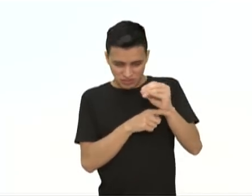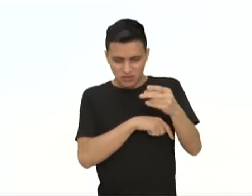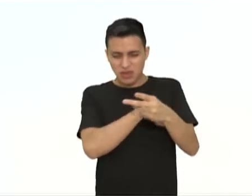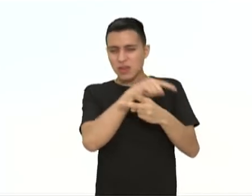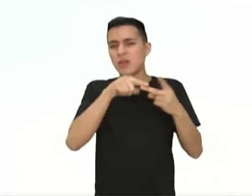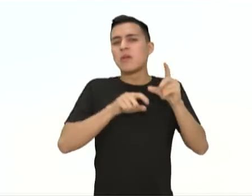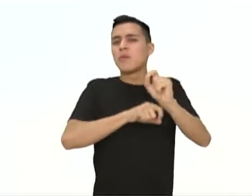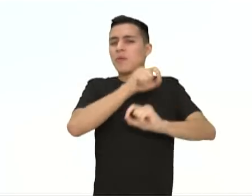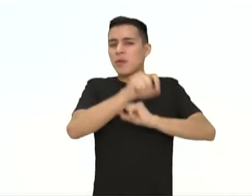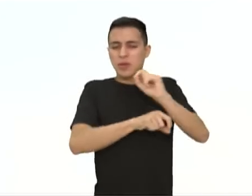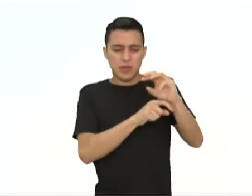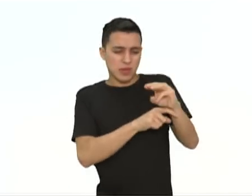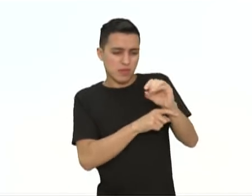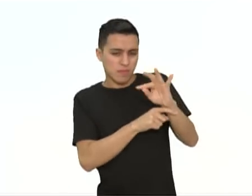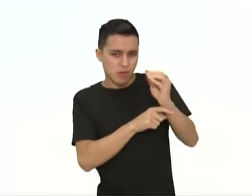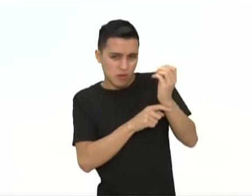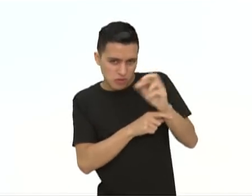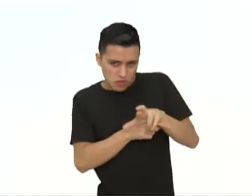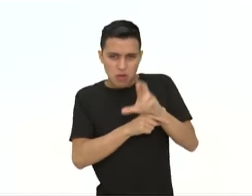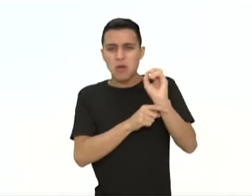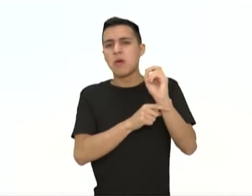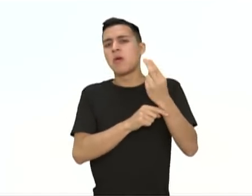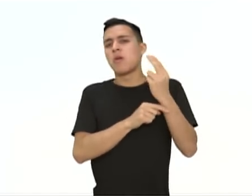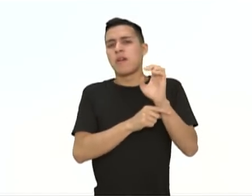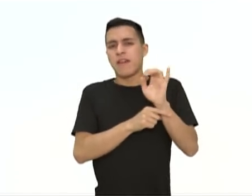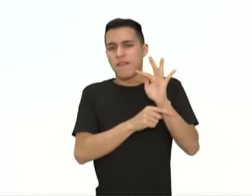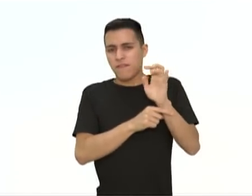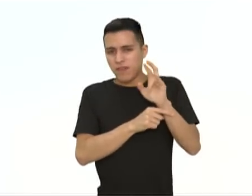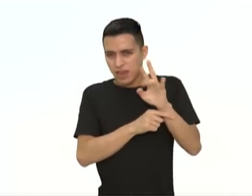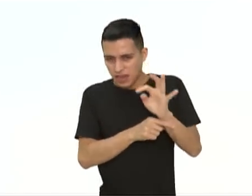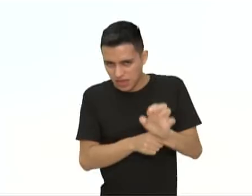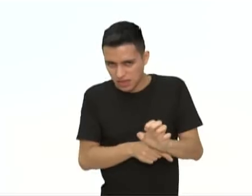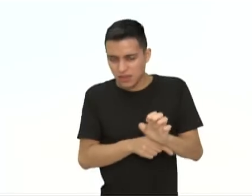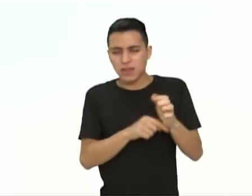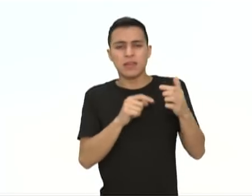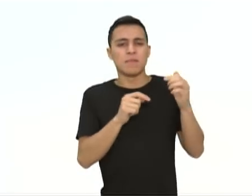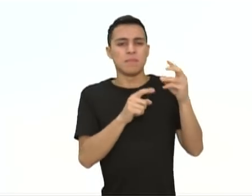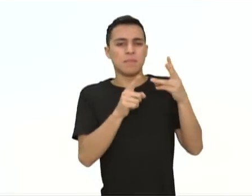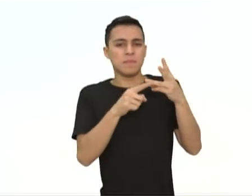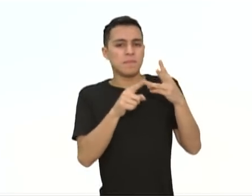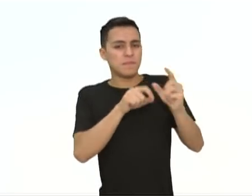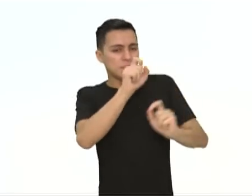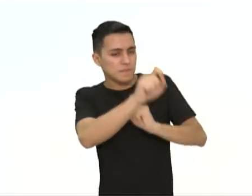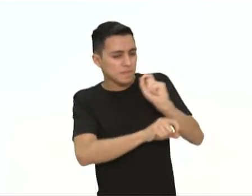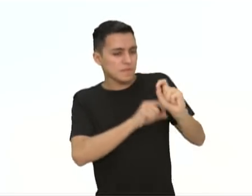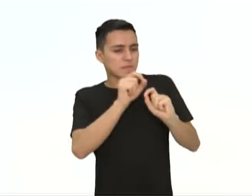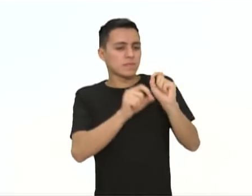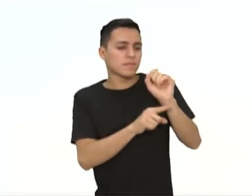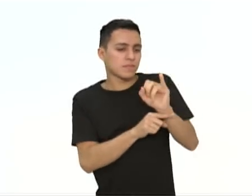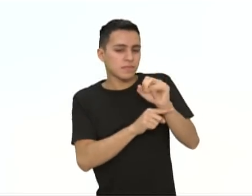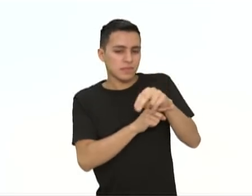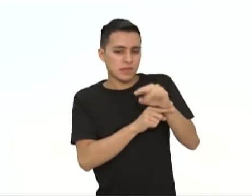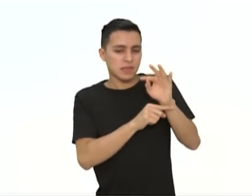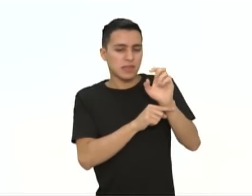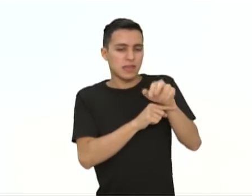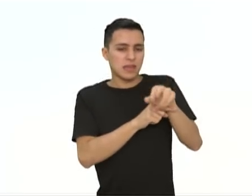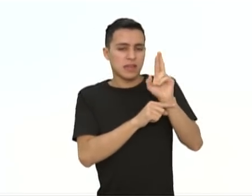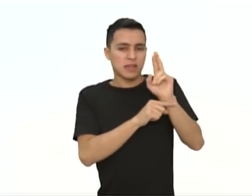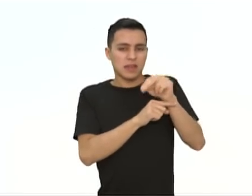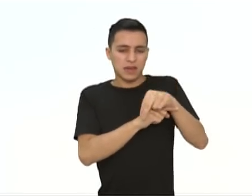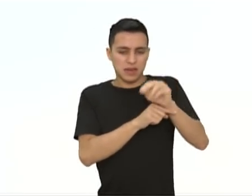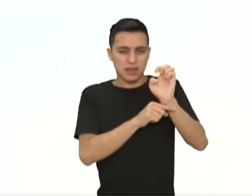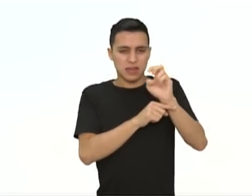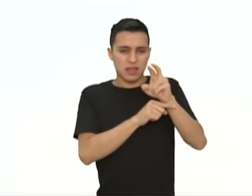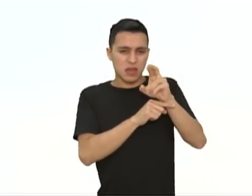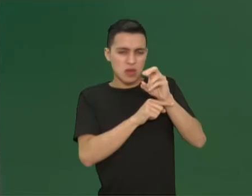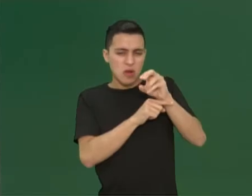se chama motor ou eferente e o terceiro tipo de neurônio a gente chama de interneurônio. Se